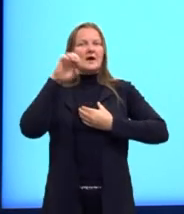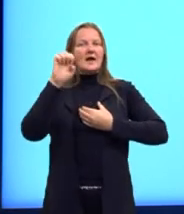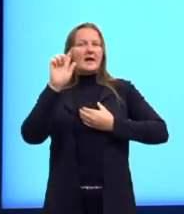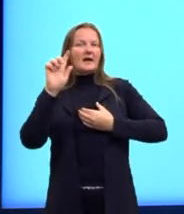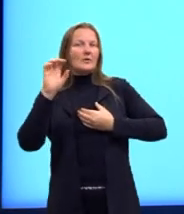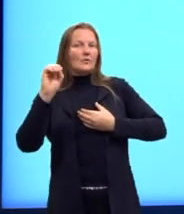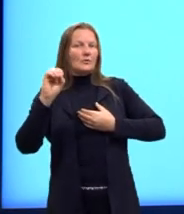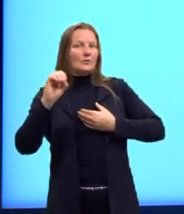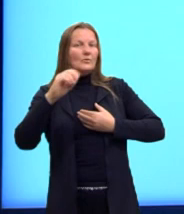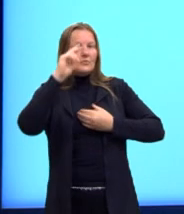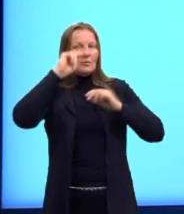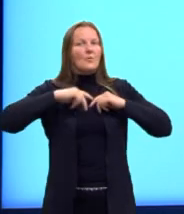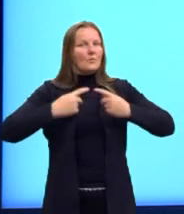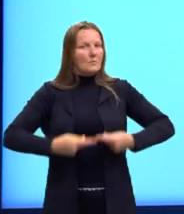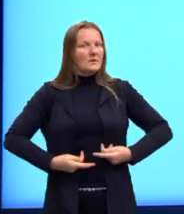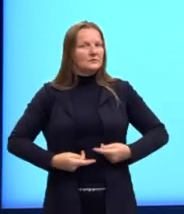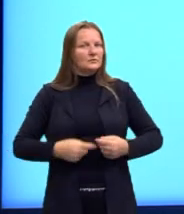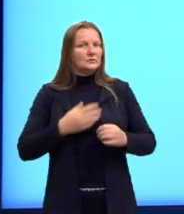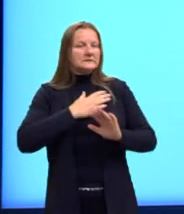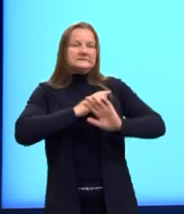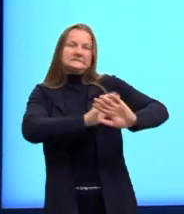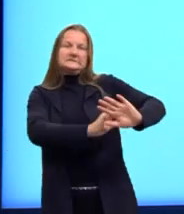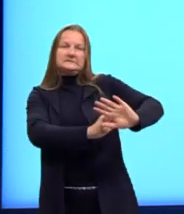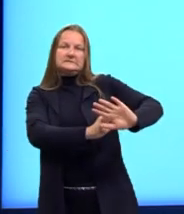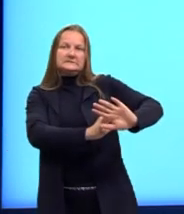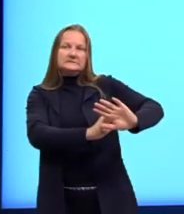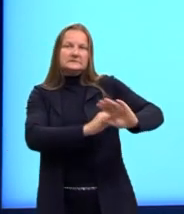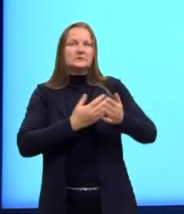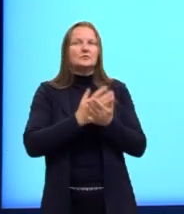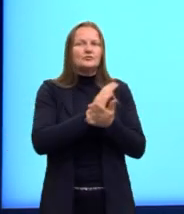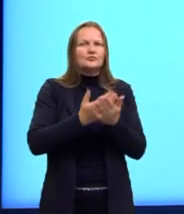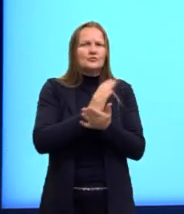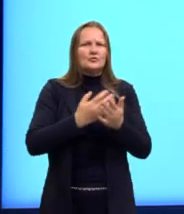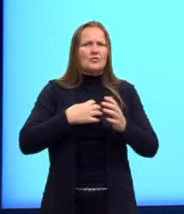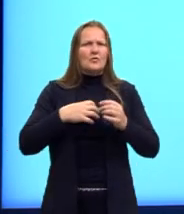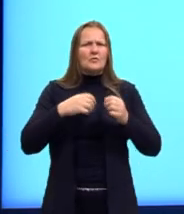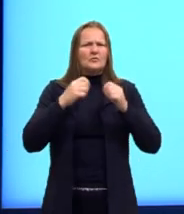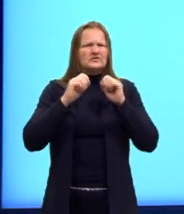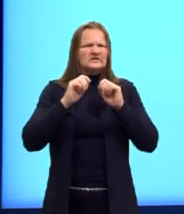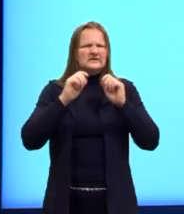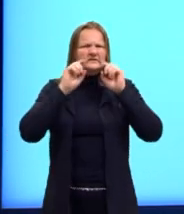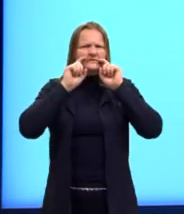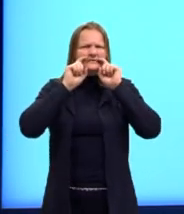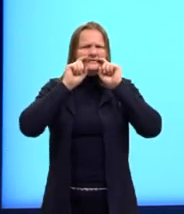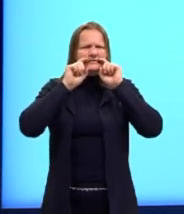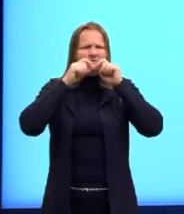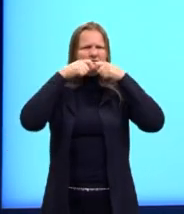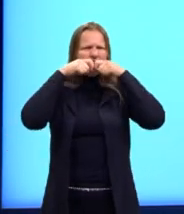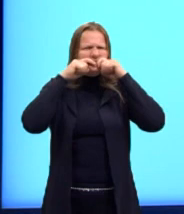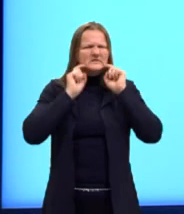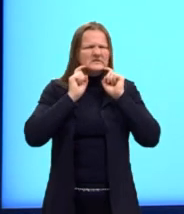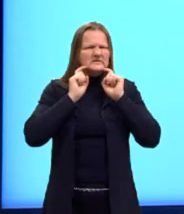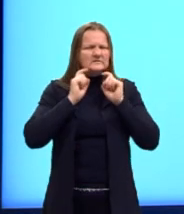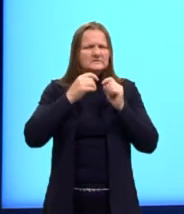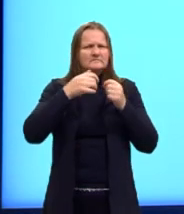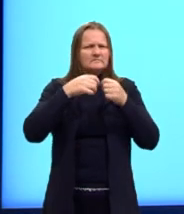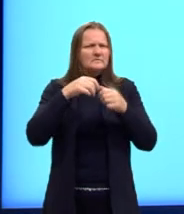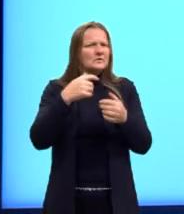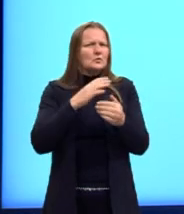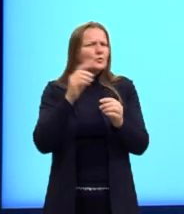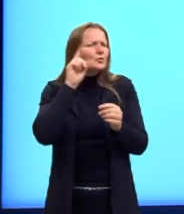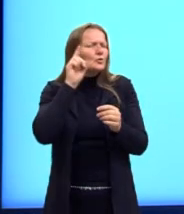que se recusa ser perturbado por quaisquer eventos trágicos da vida cotidiana